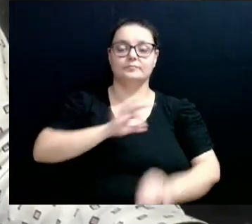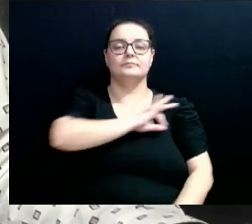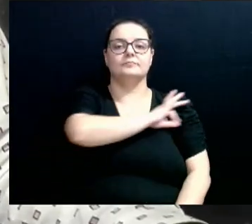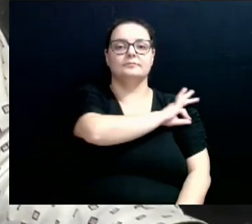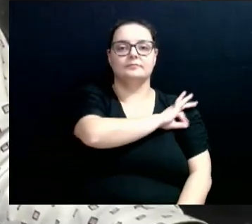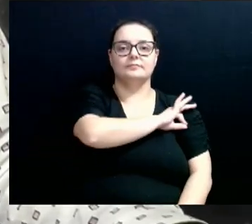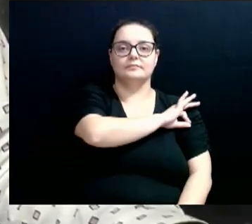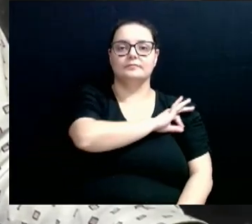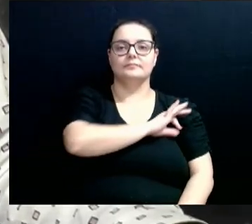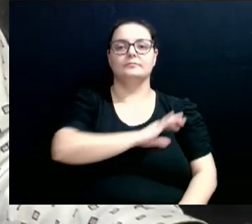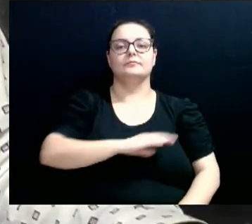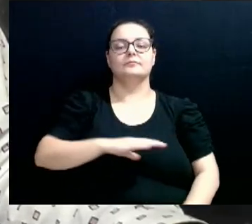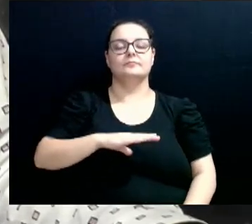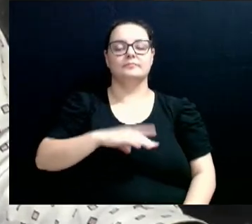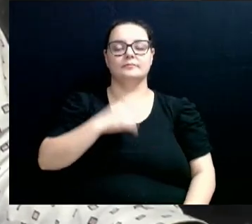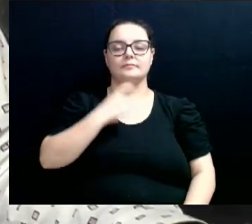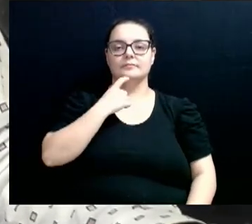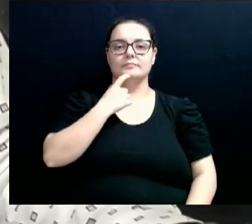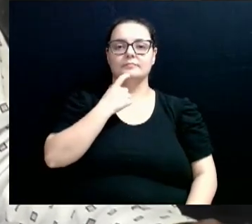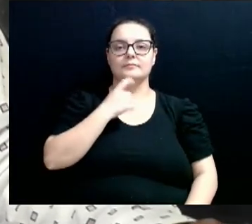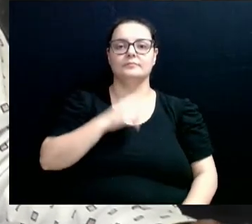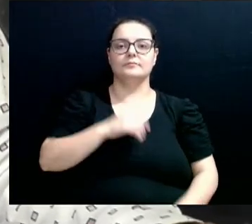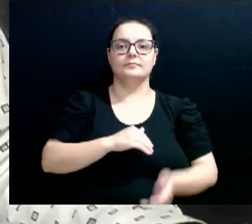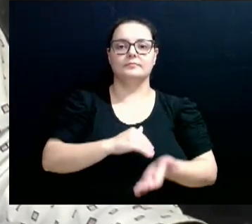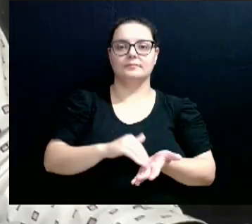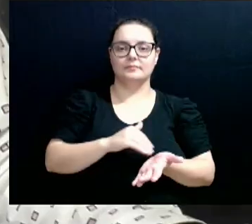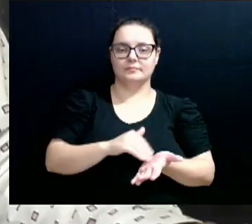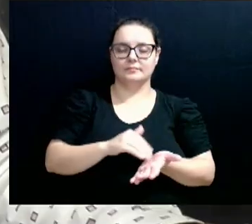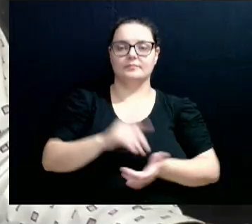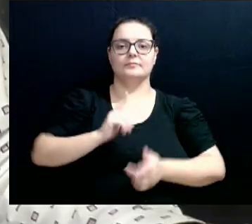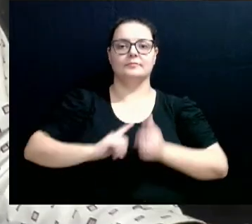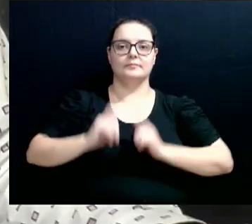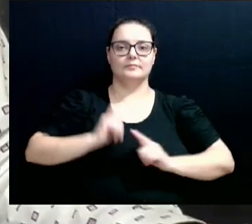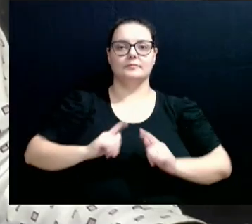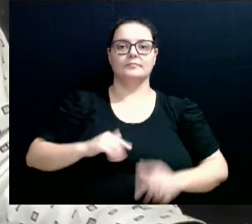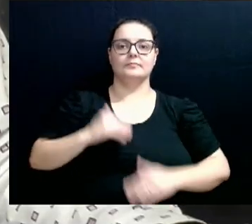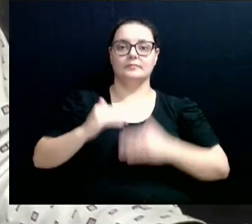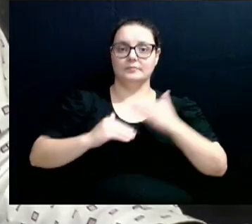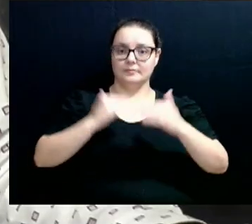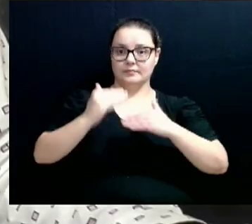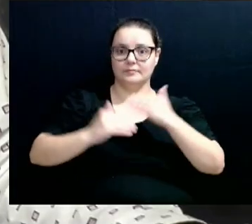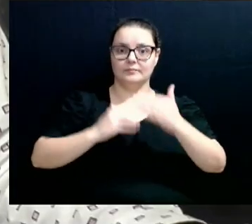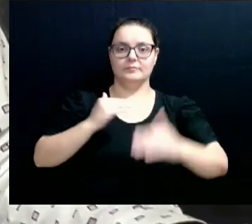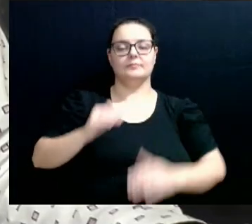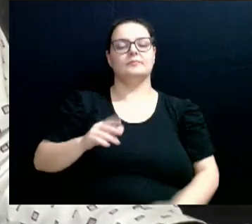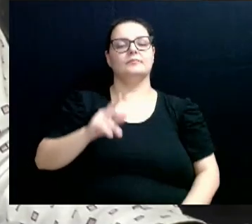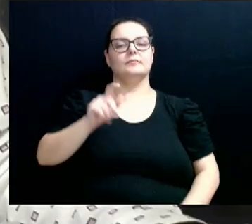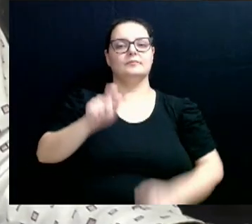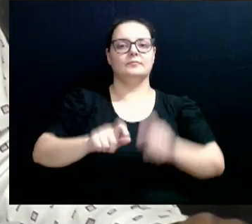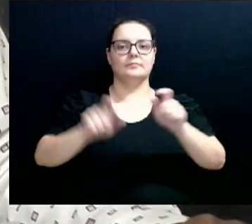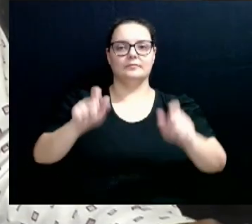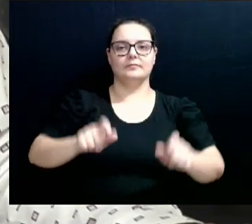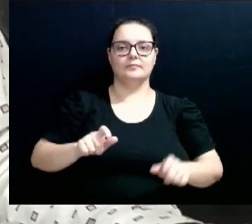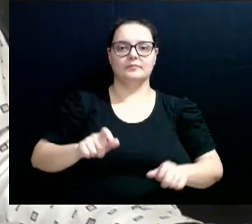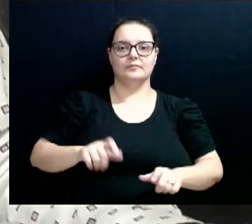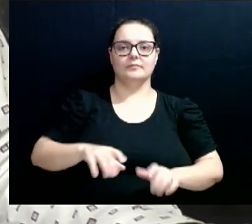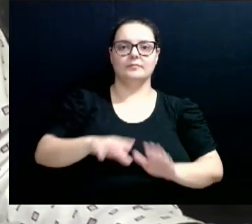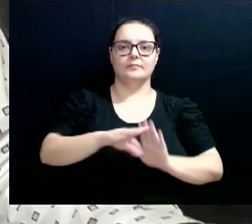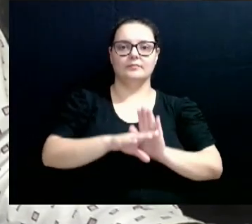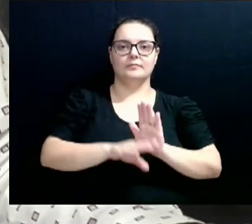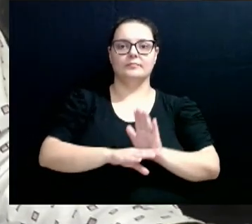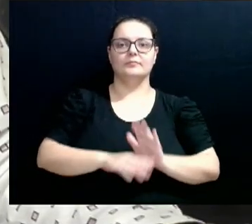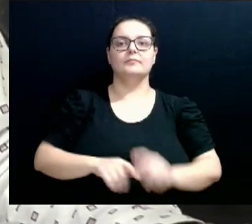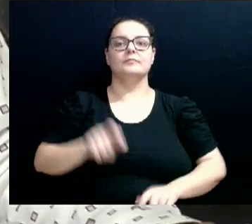da Secretaria Municipal de Gestão e Desenvolvimento de Pessoas, do Programa de Desenvolvimento de Lideranças Negras na Gestão,